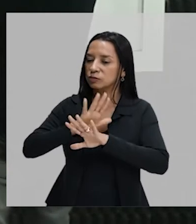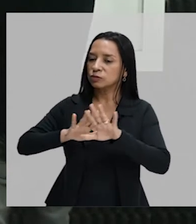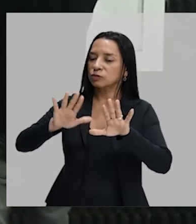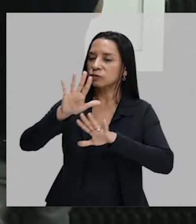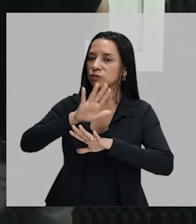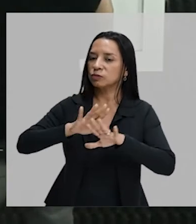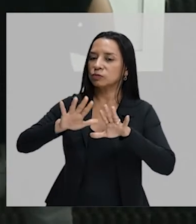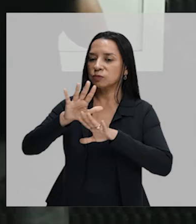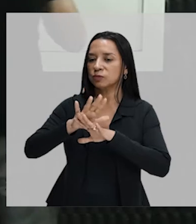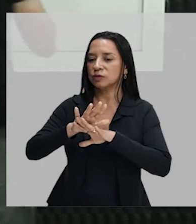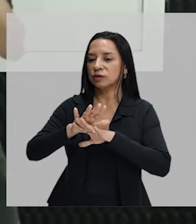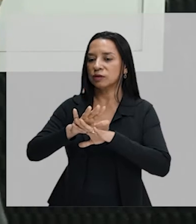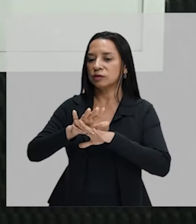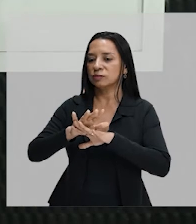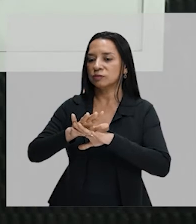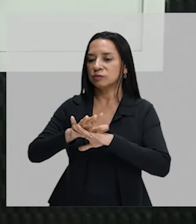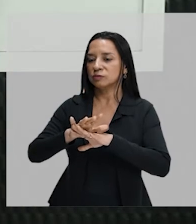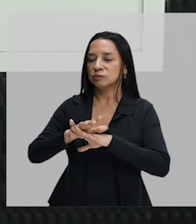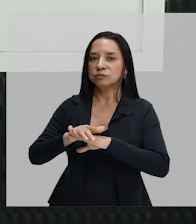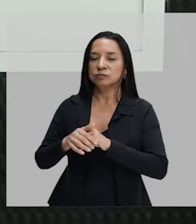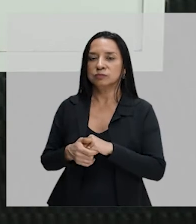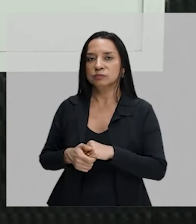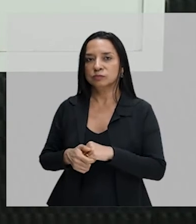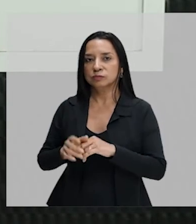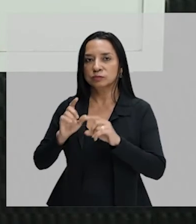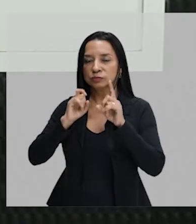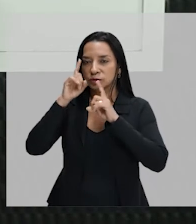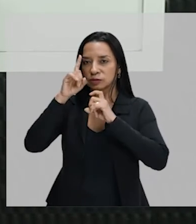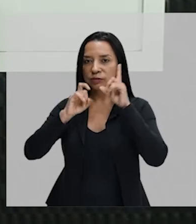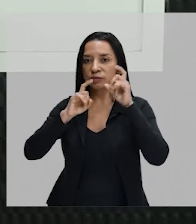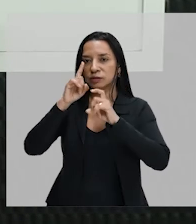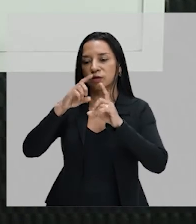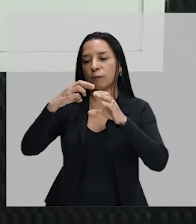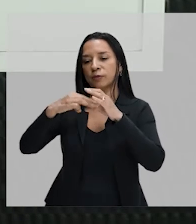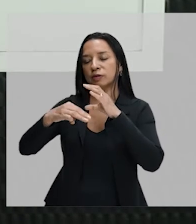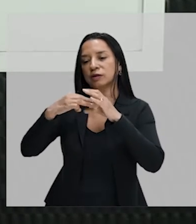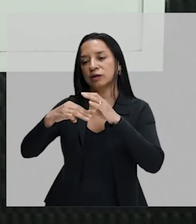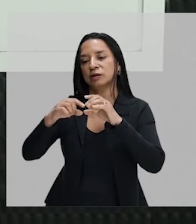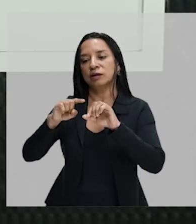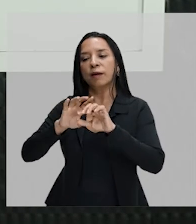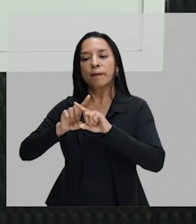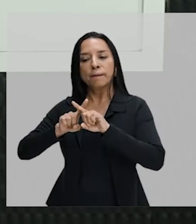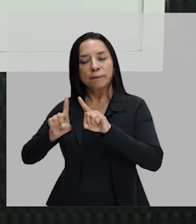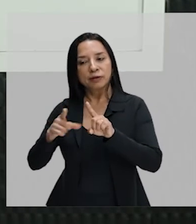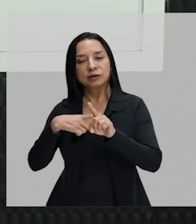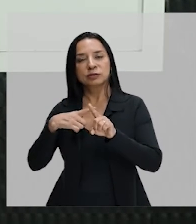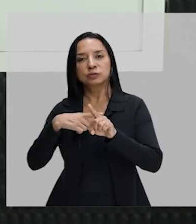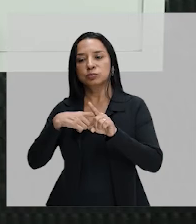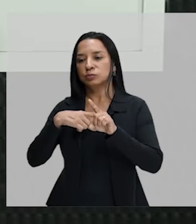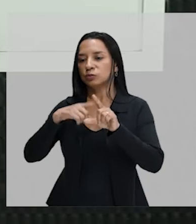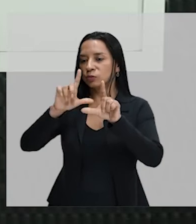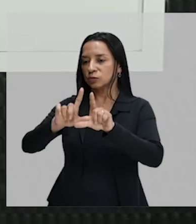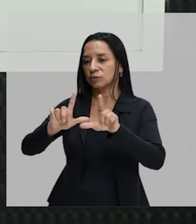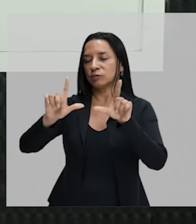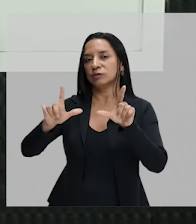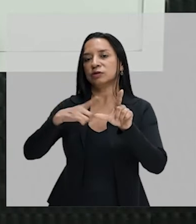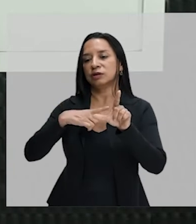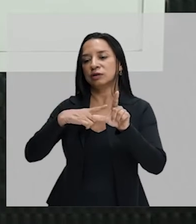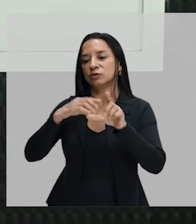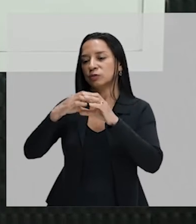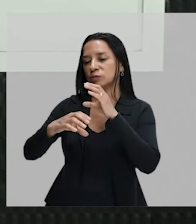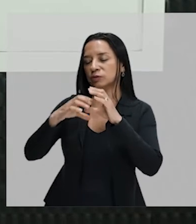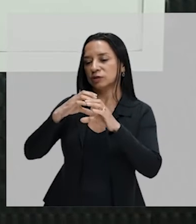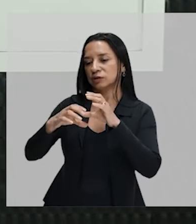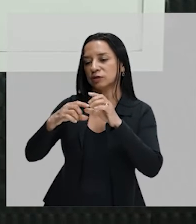essa expressão mensagem, ok? Mas toda obra de arte, ela, enquanto comunicação,